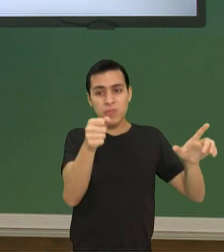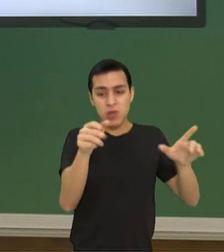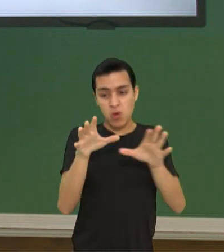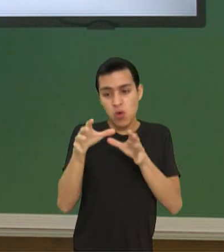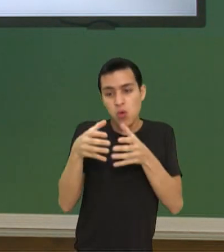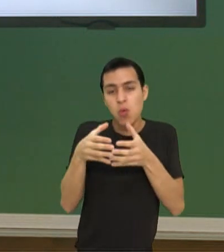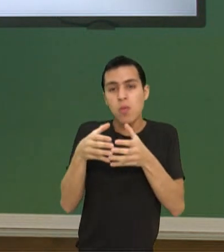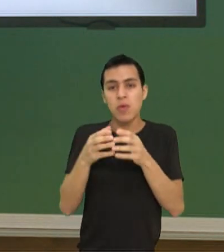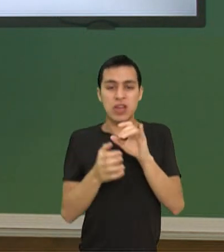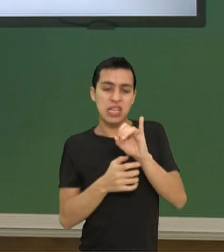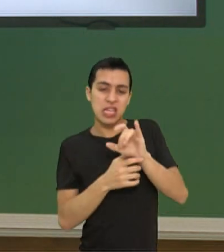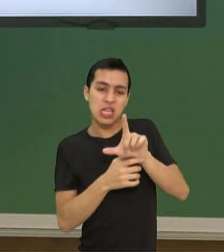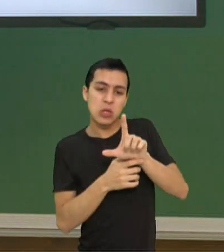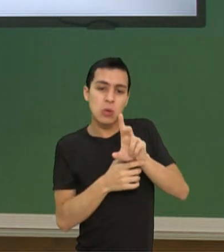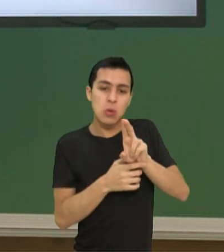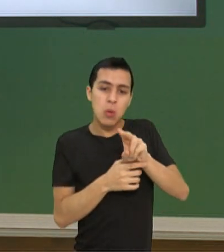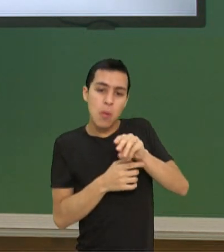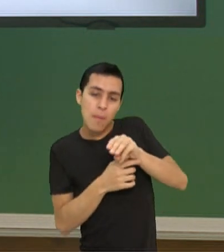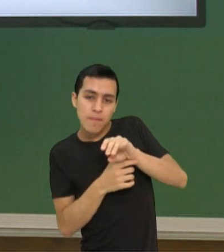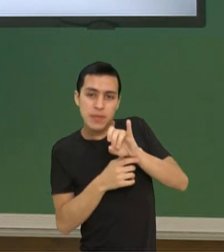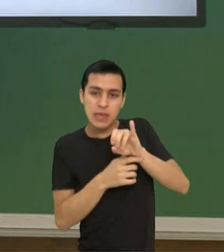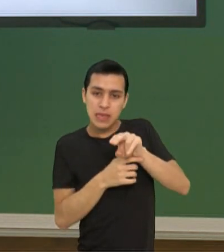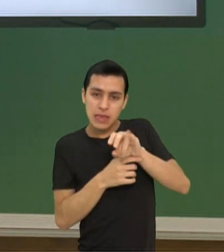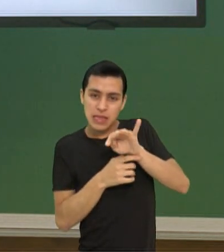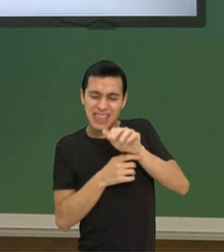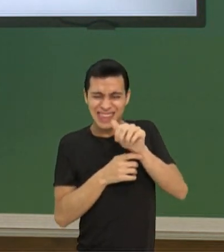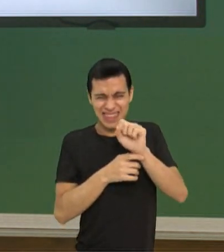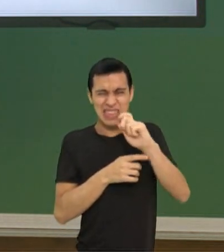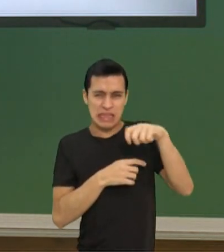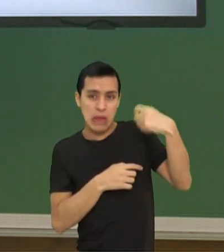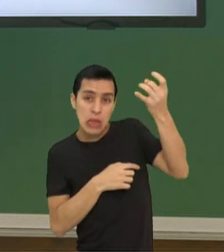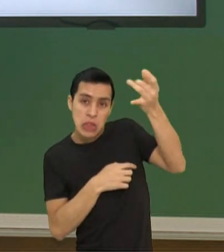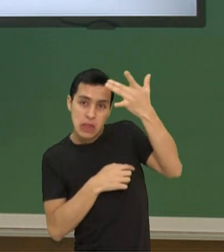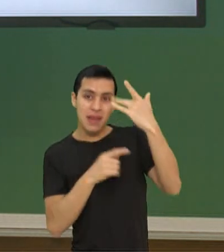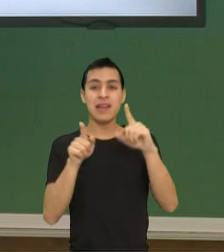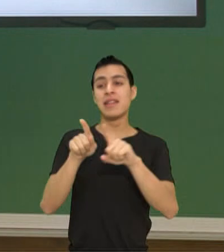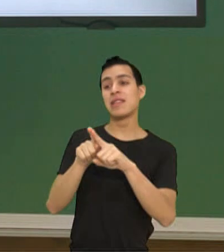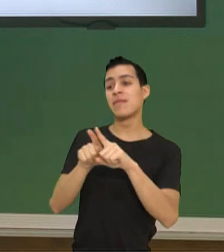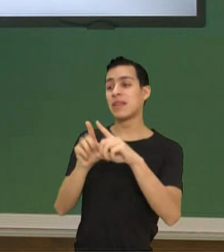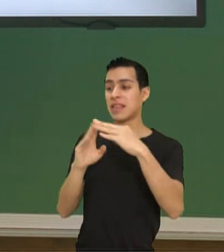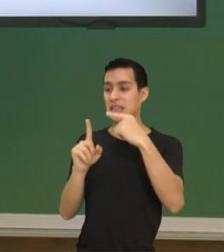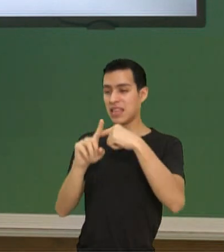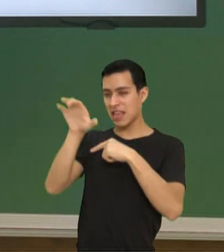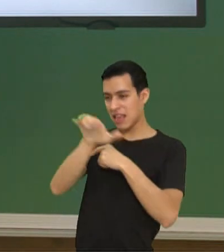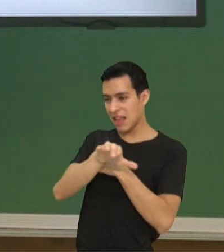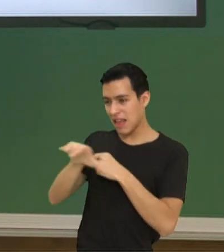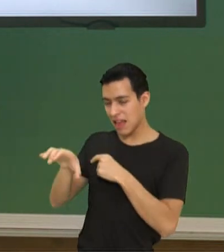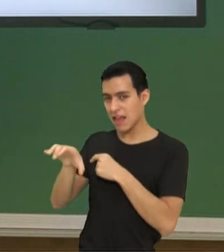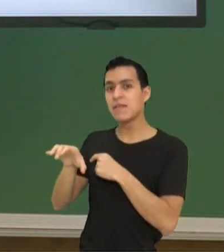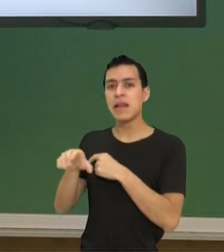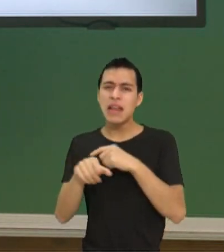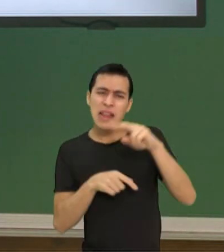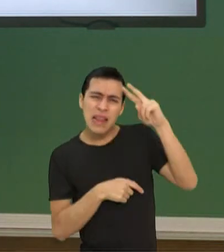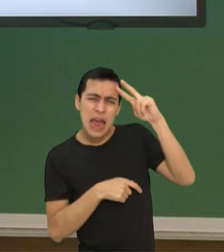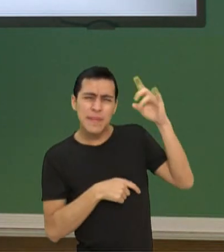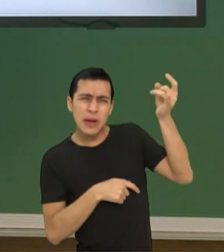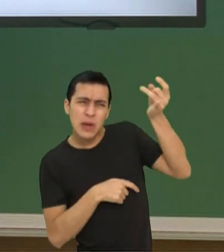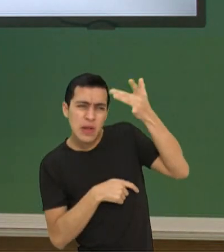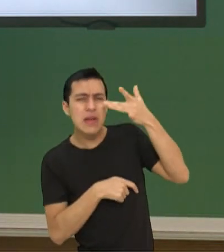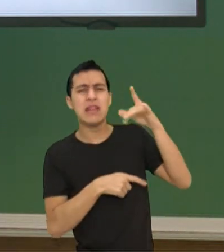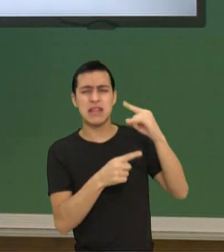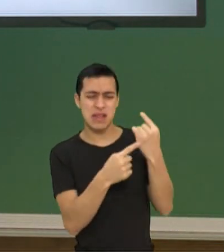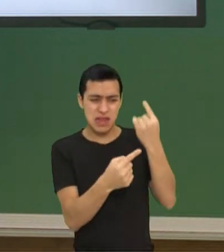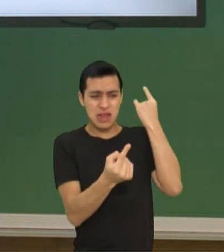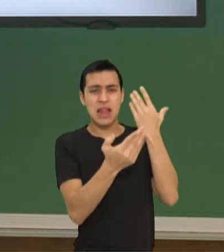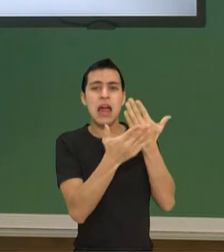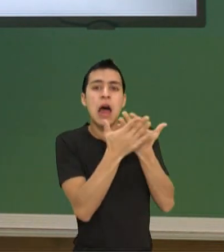iluministas, ele chama a Igreja Católica. Lembra o que foi iluminismo? Você viu bastante aulas aí sobre